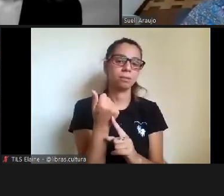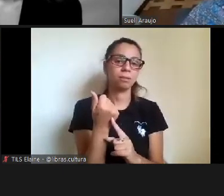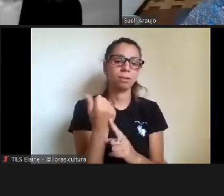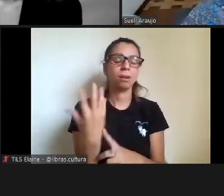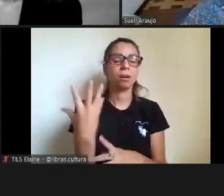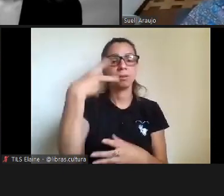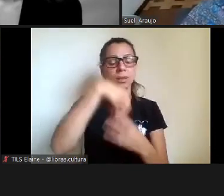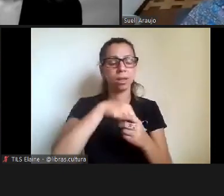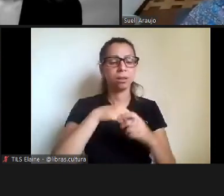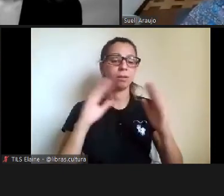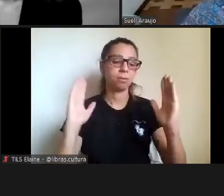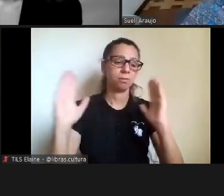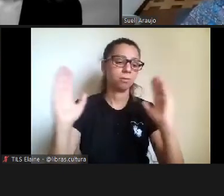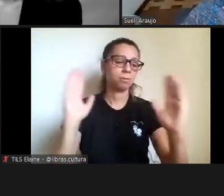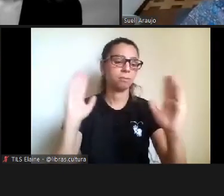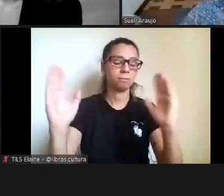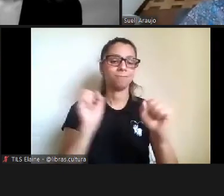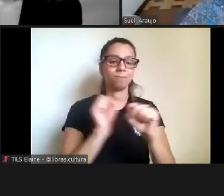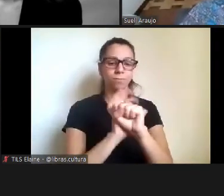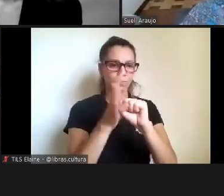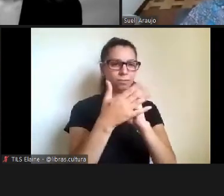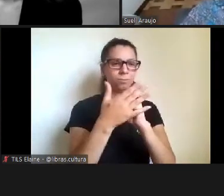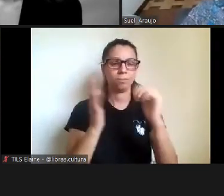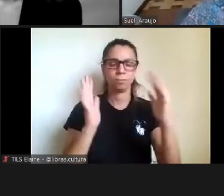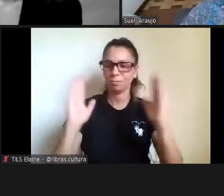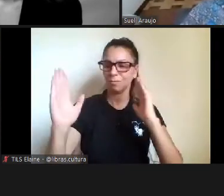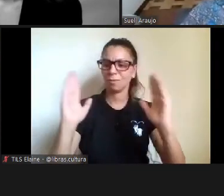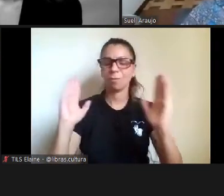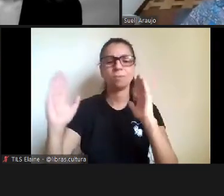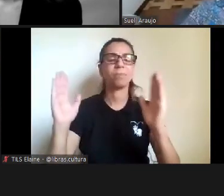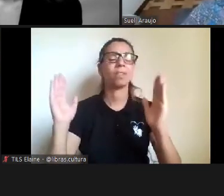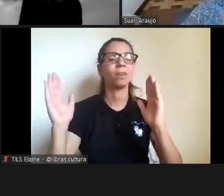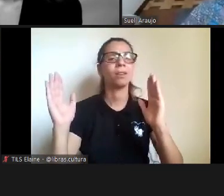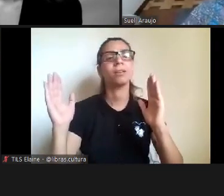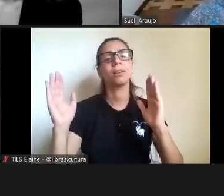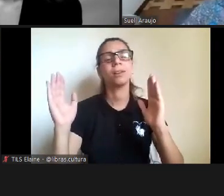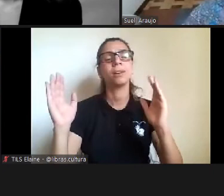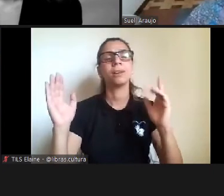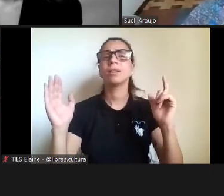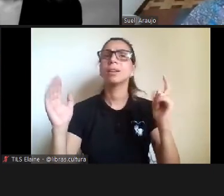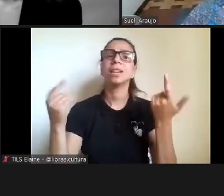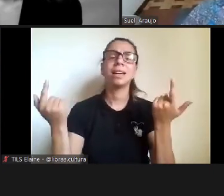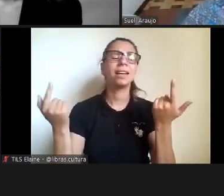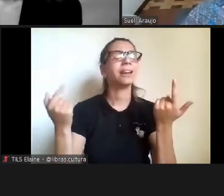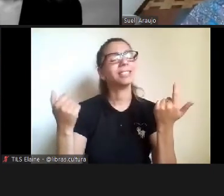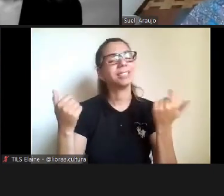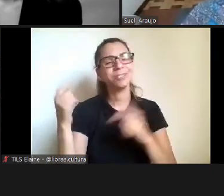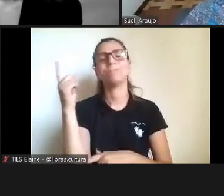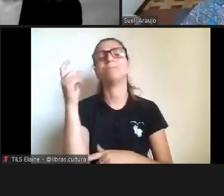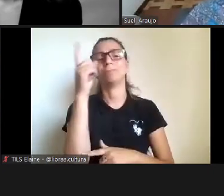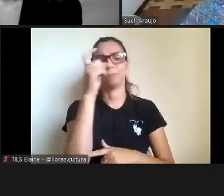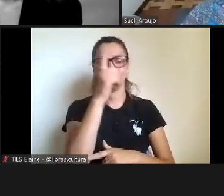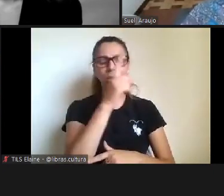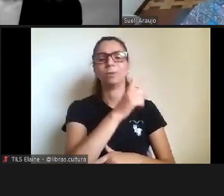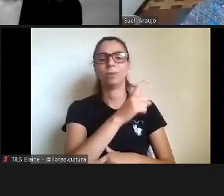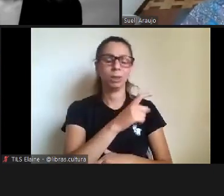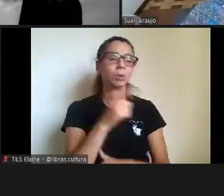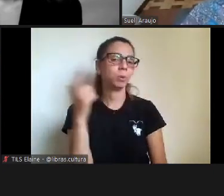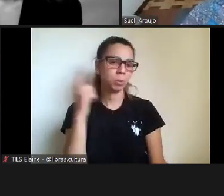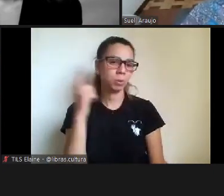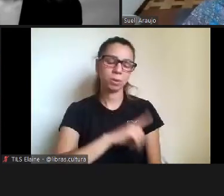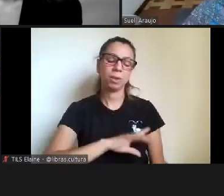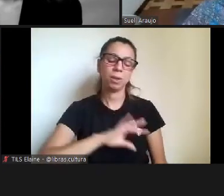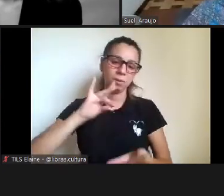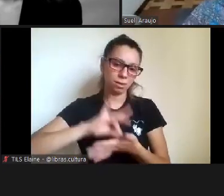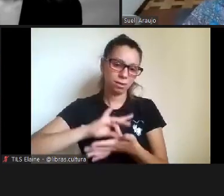desse período pandêmico foi... E está sendo a coisa mais difícil, né, de conseguir.